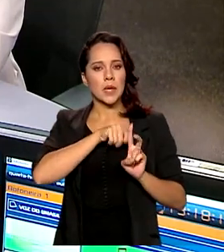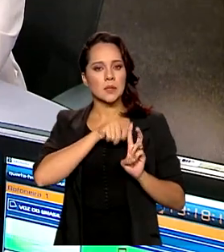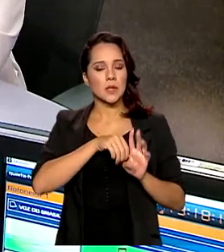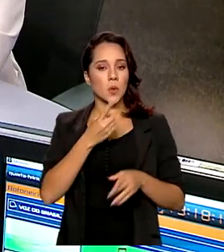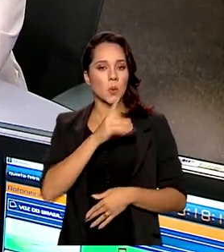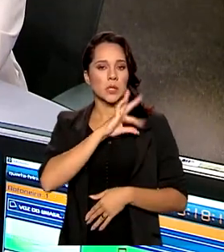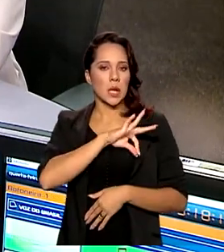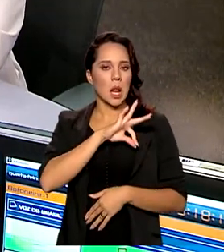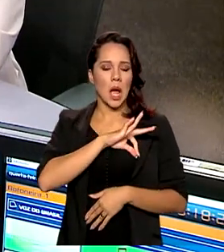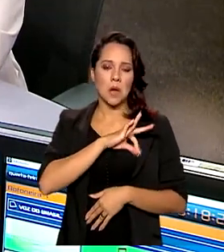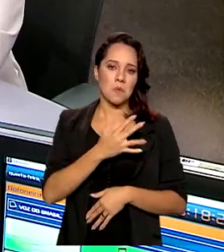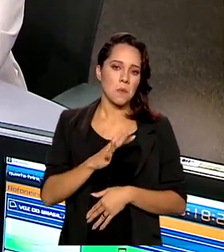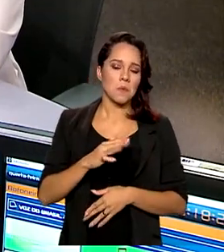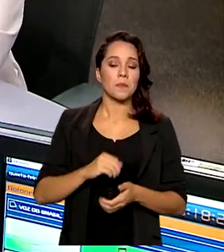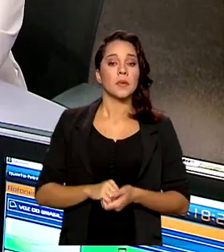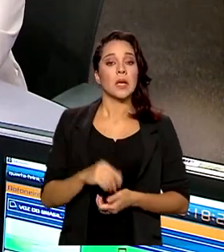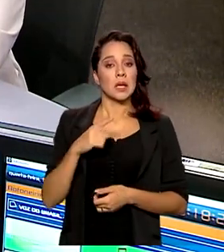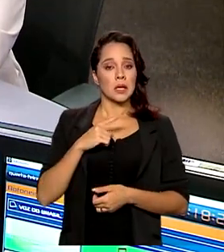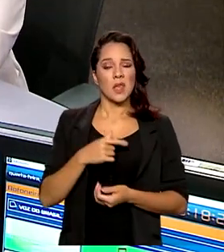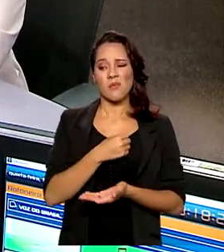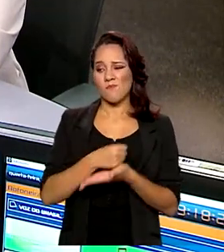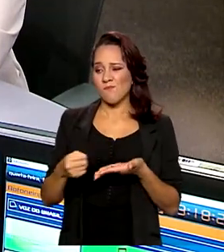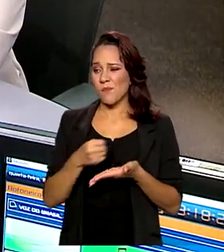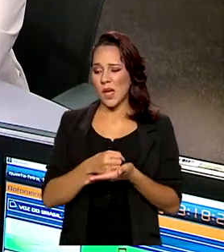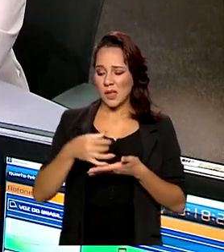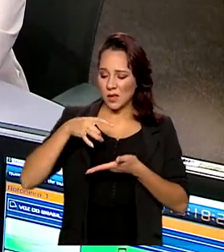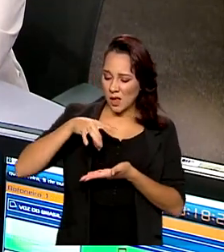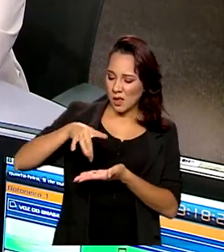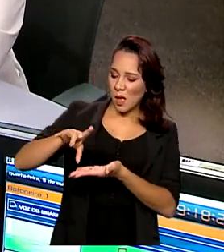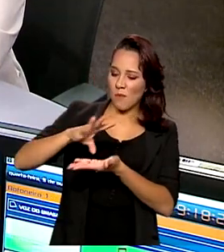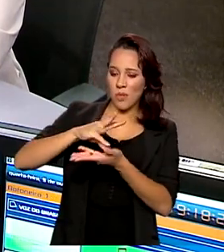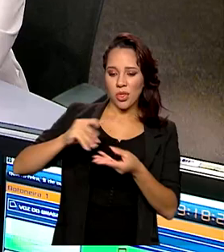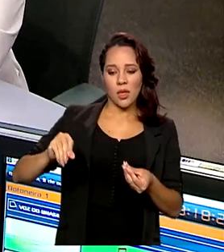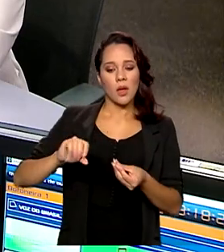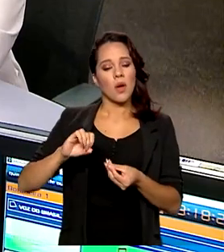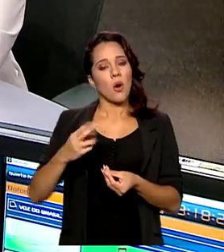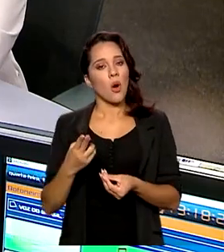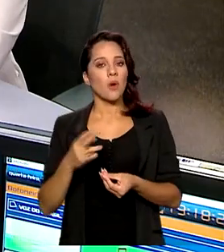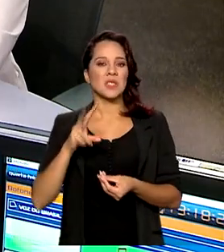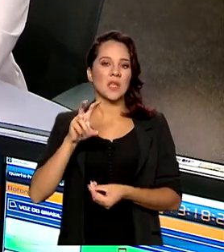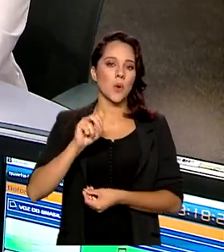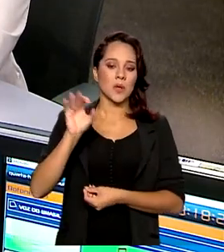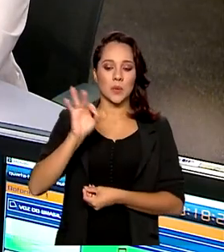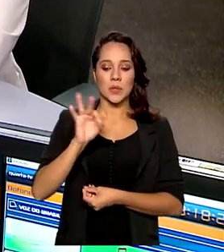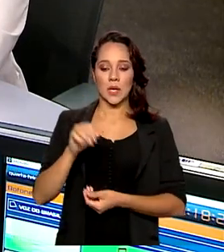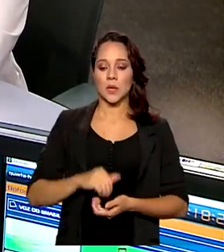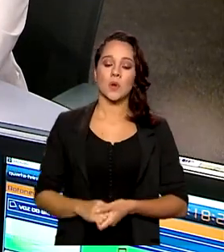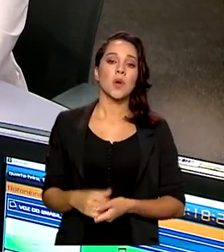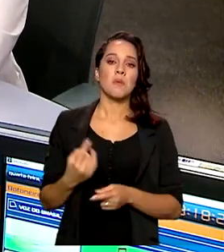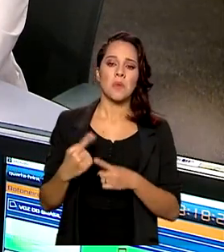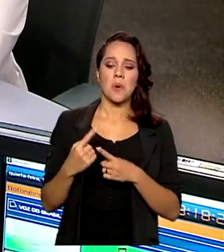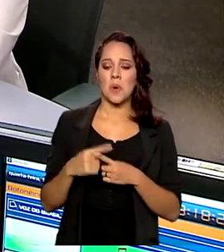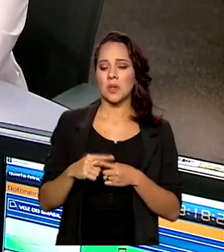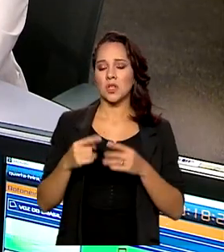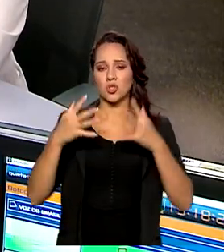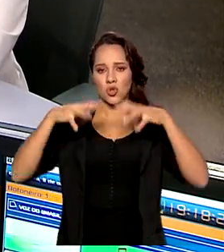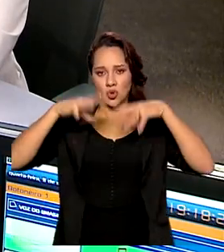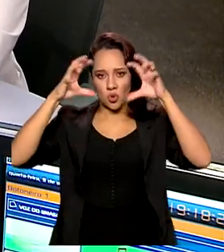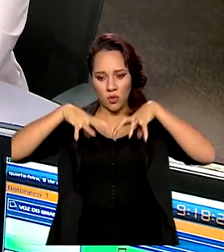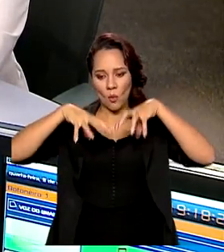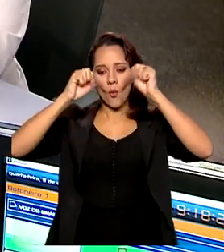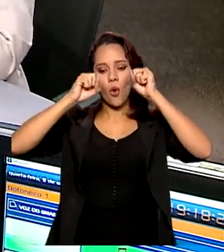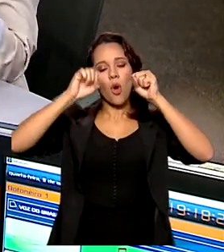até um salário mínimo e meio que tiveram perdas na lavoura iguais ou superiores a 50% por causa de estiagem